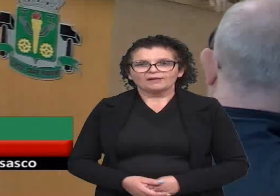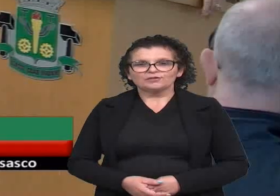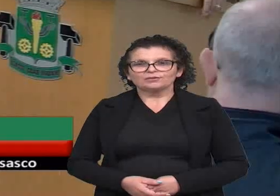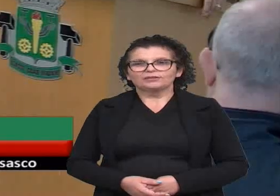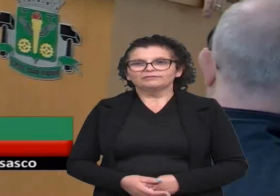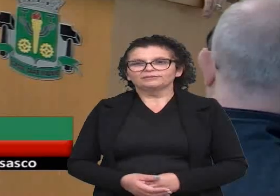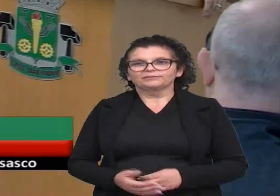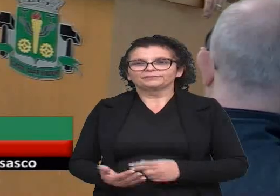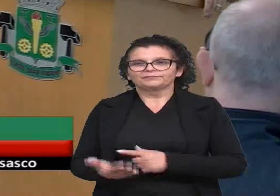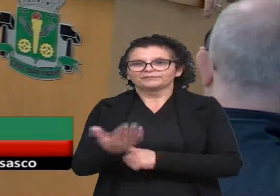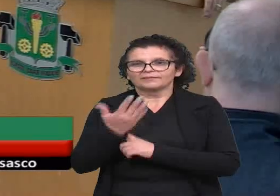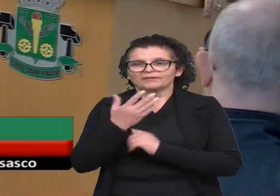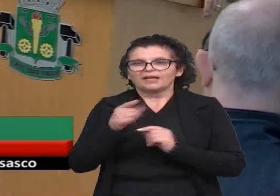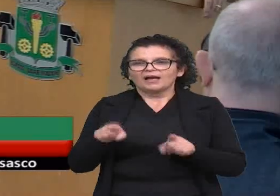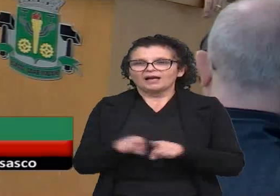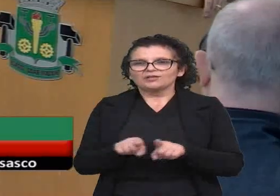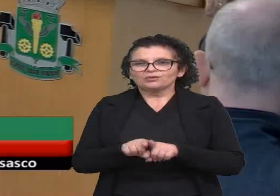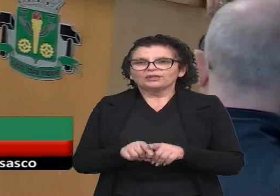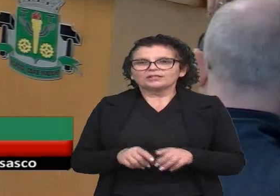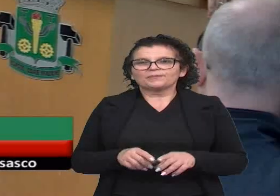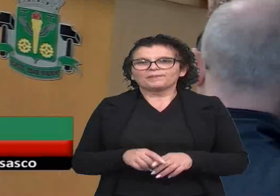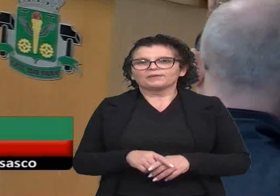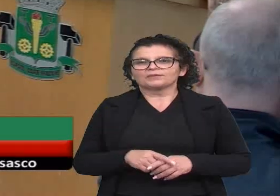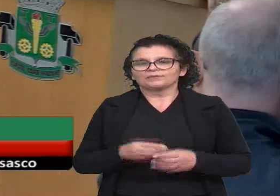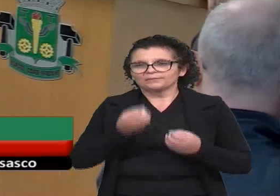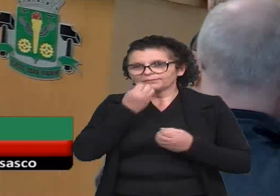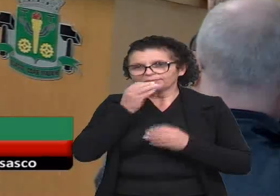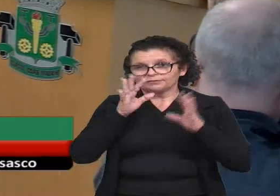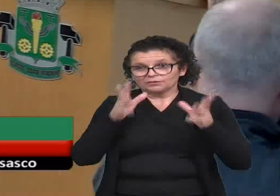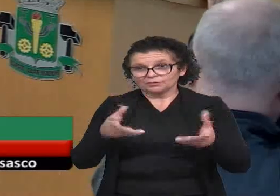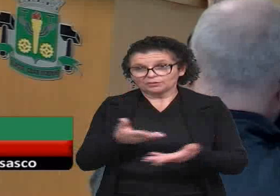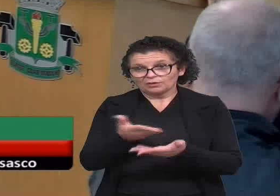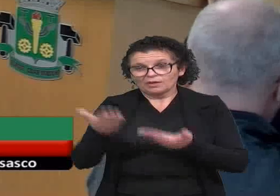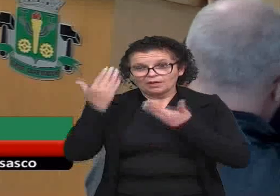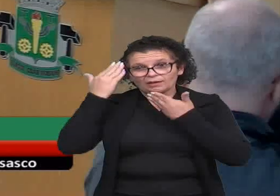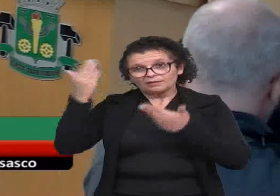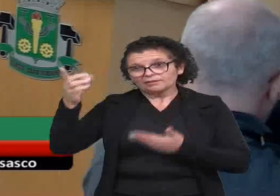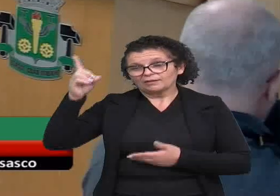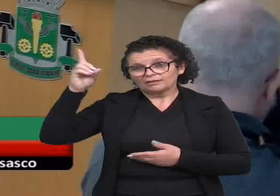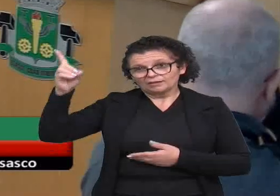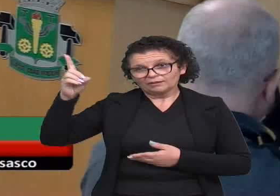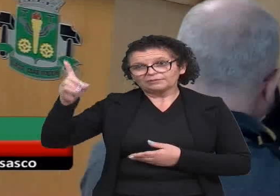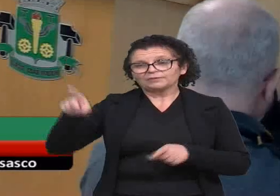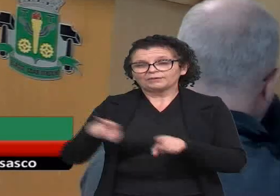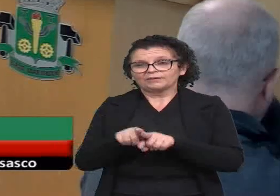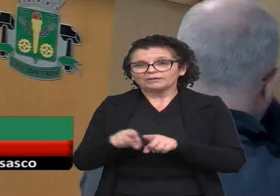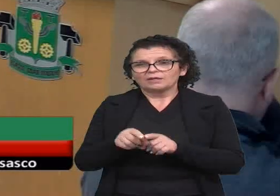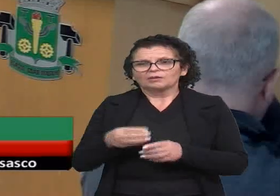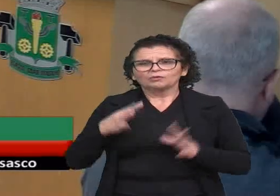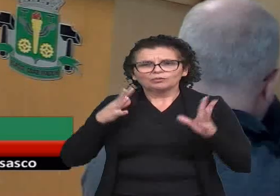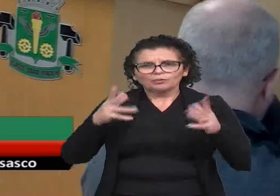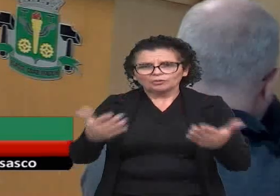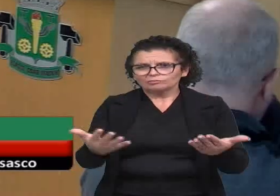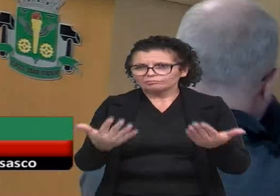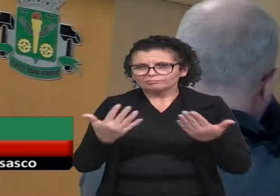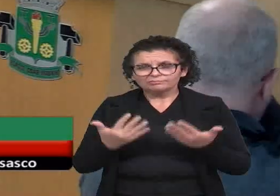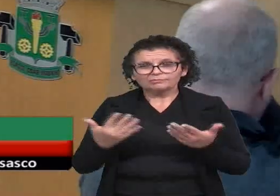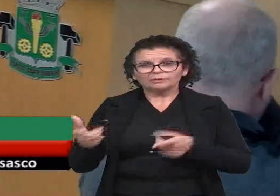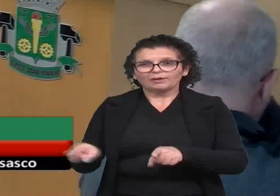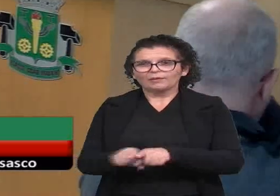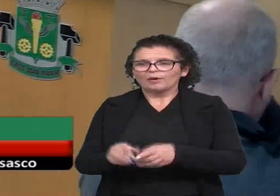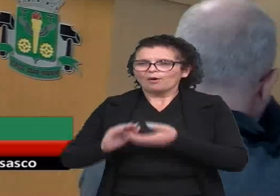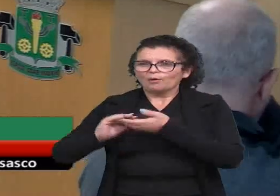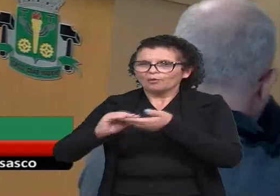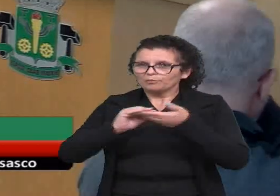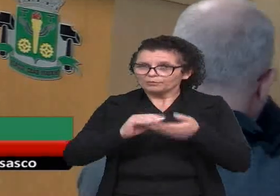Boa tarde a todos, boa tarde a todas. Eu queria primeiramente agradecer a Deus a oportunidade de estar aqui presente. Queria cumprimentar